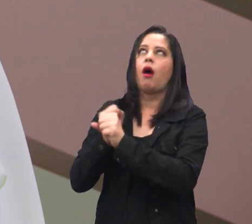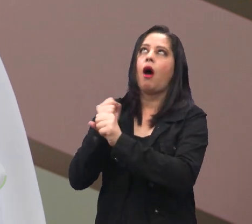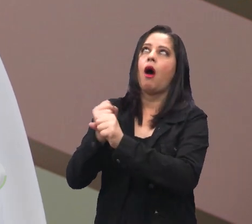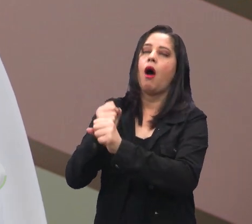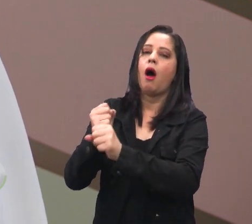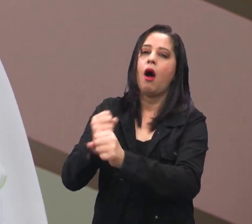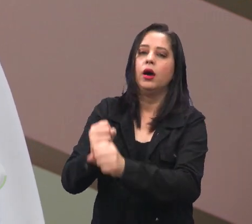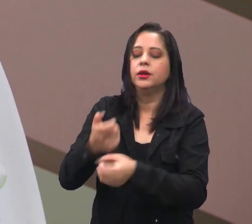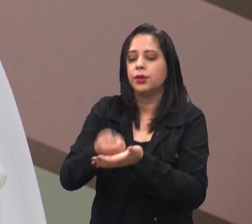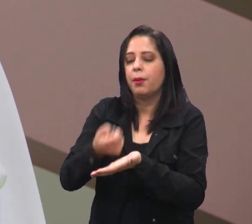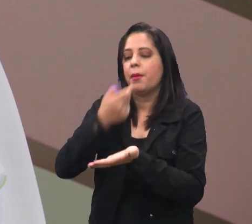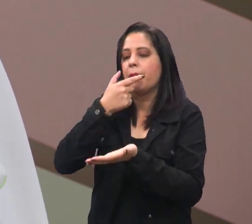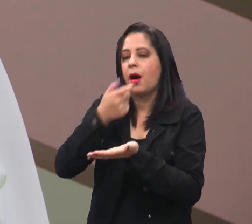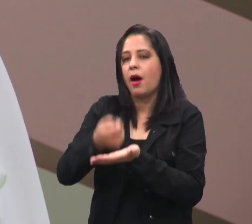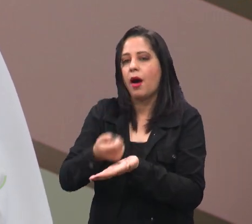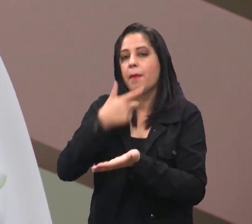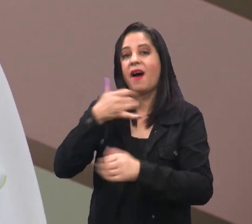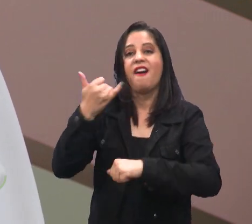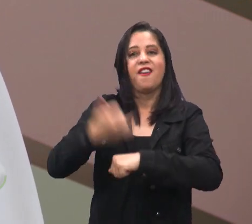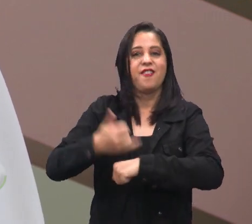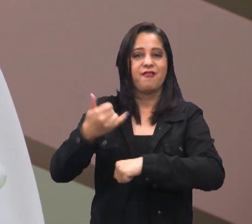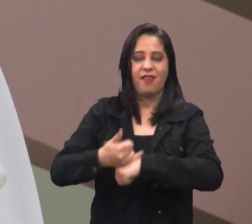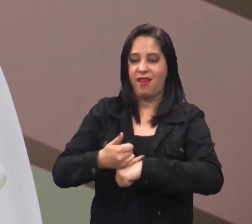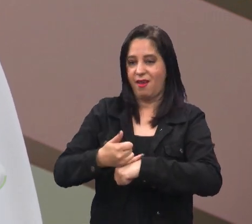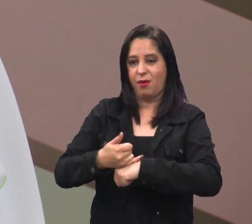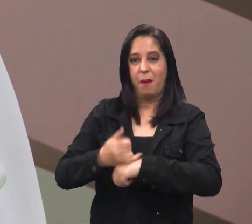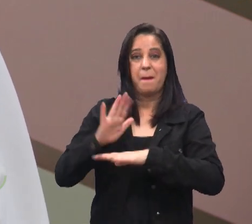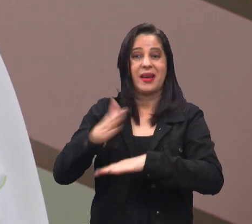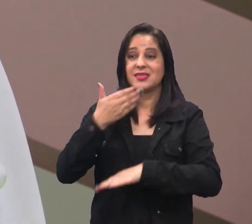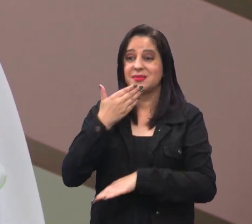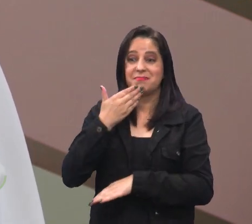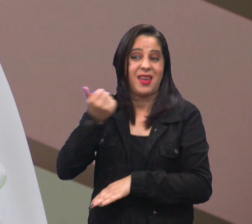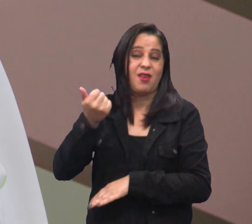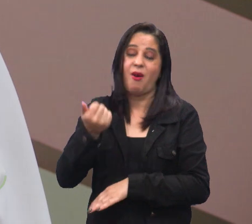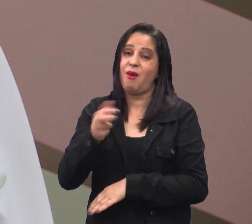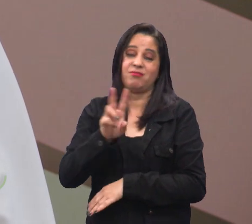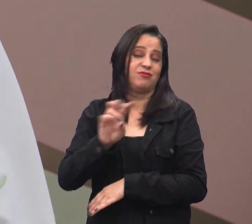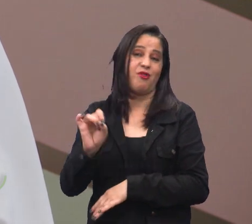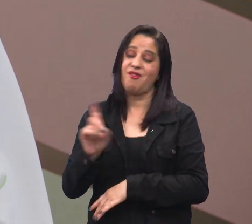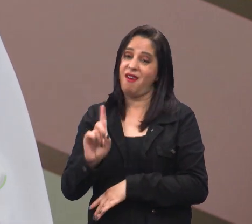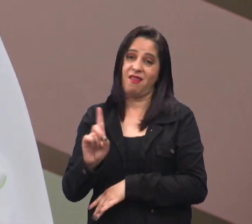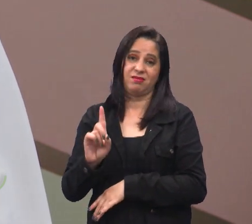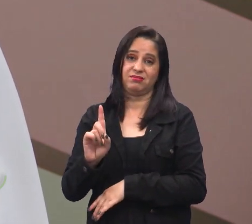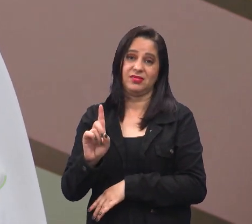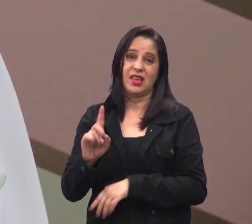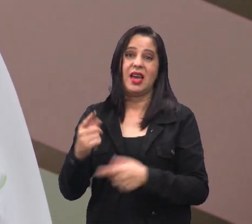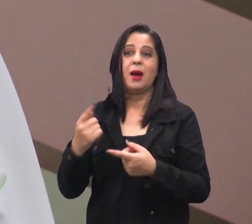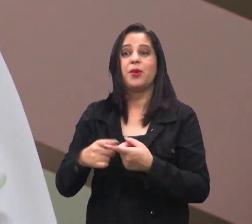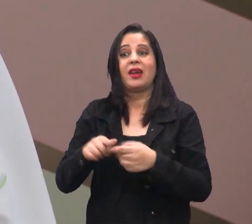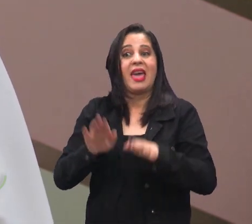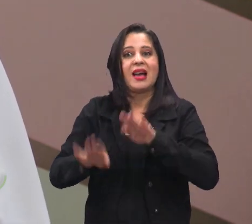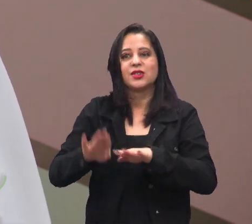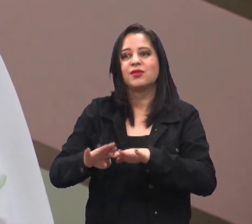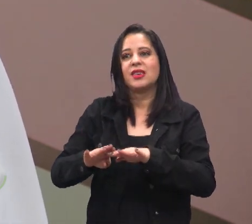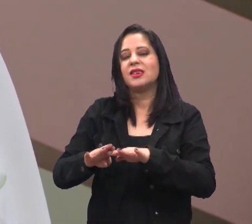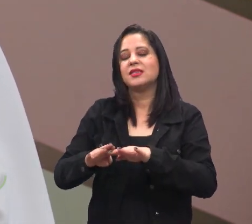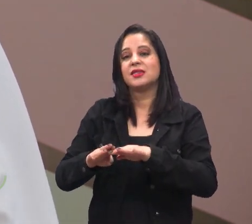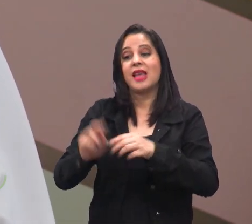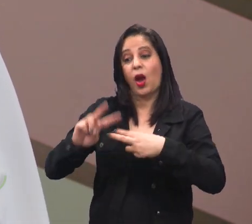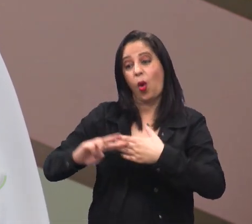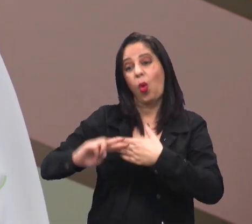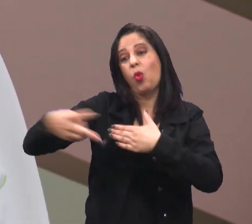não vai melhorar, porque a anemia dele não é por deficiência de ferro, é por conta de uma talassemia, de um traço de talassemia ou tem alguma